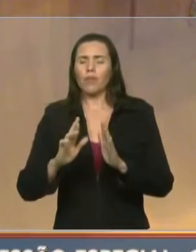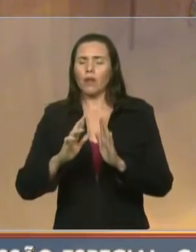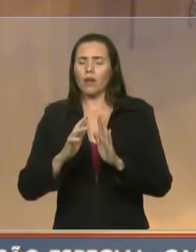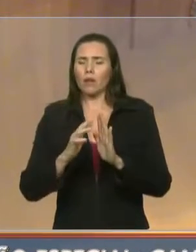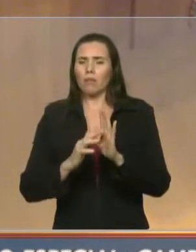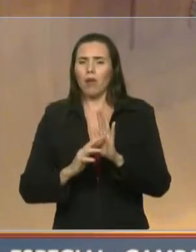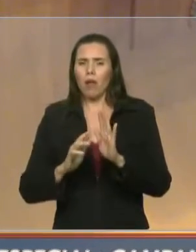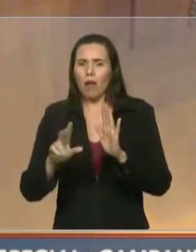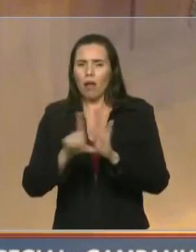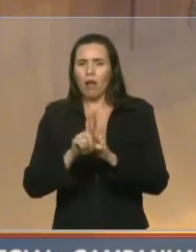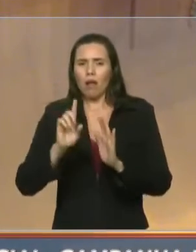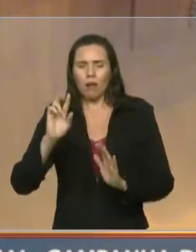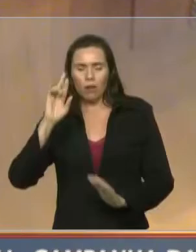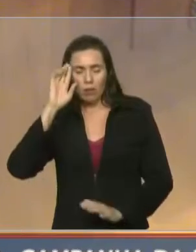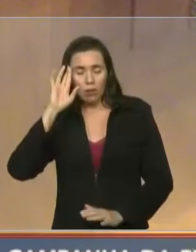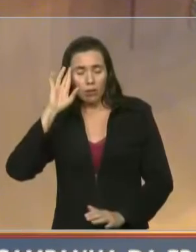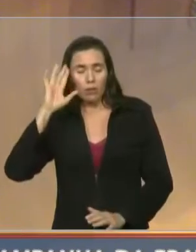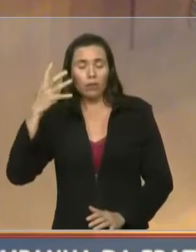no estado do Maranhão.